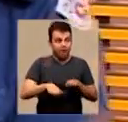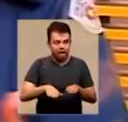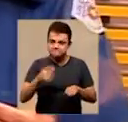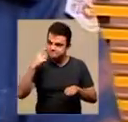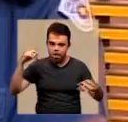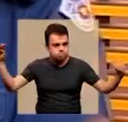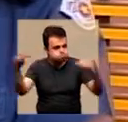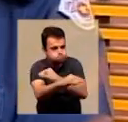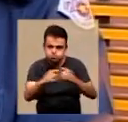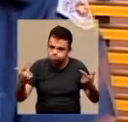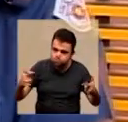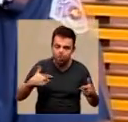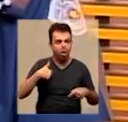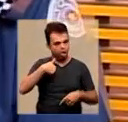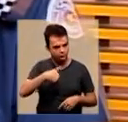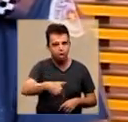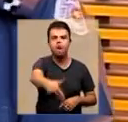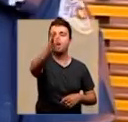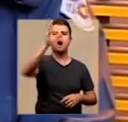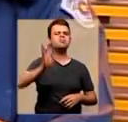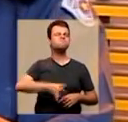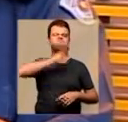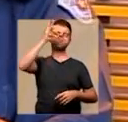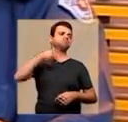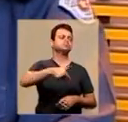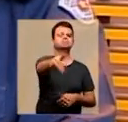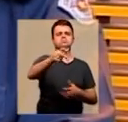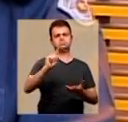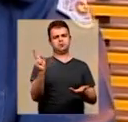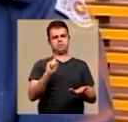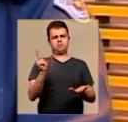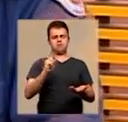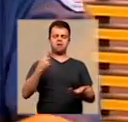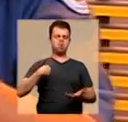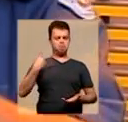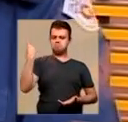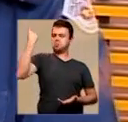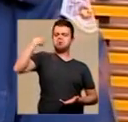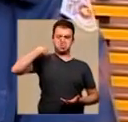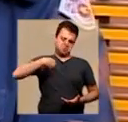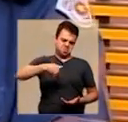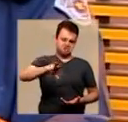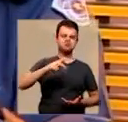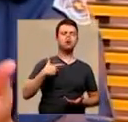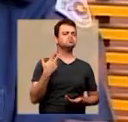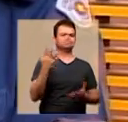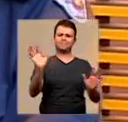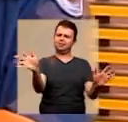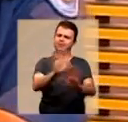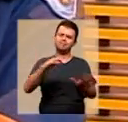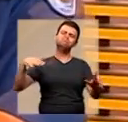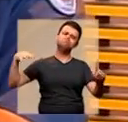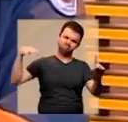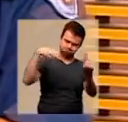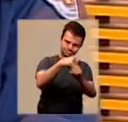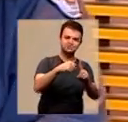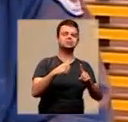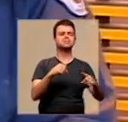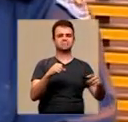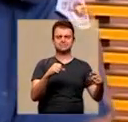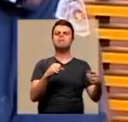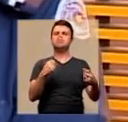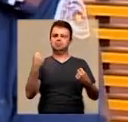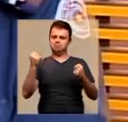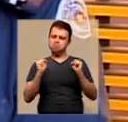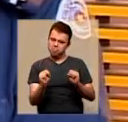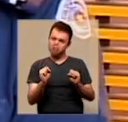o fluxo de trânsito. Né? Não é porque você não pode adentrar e achar que a prioridade é sua, não. Isso aí pode, se acarretar um acidente, tá